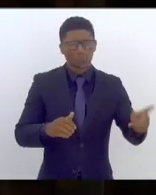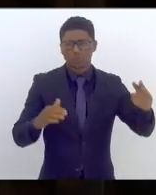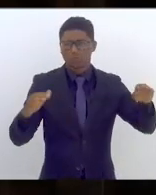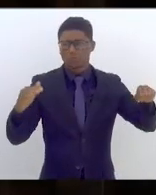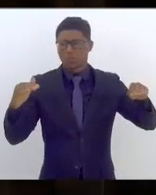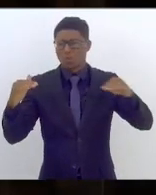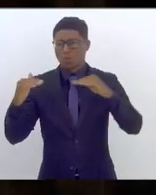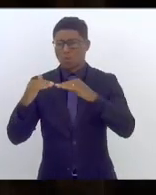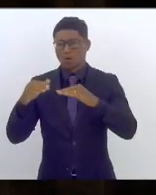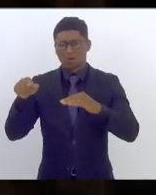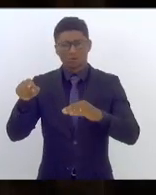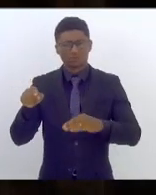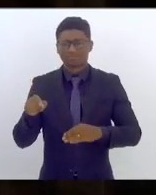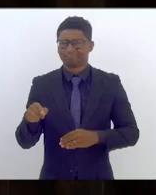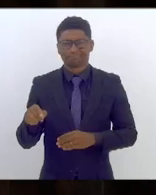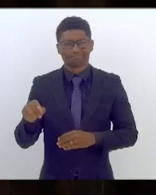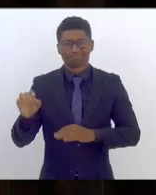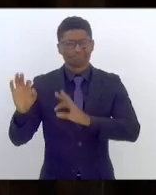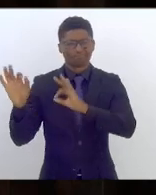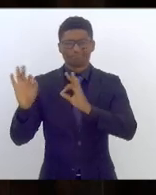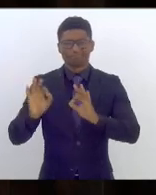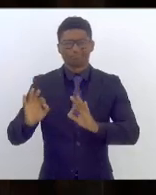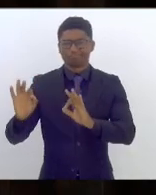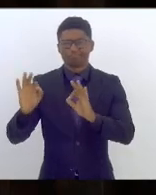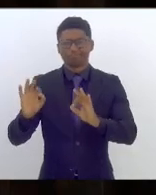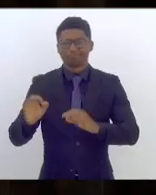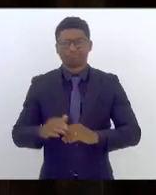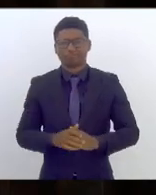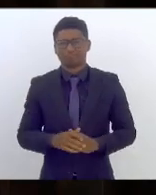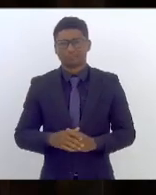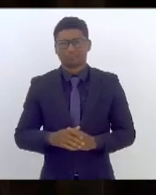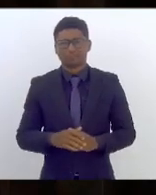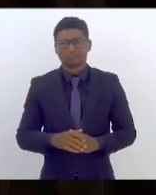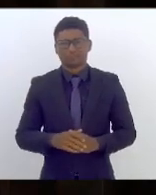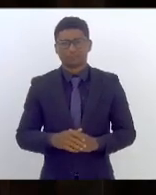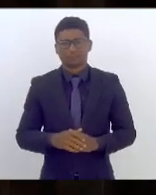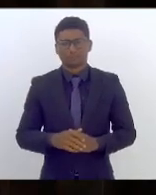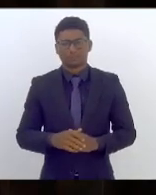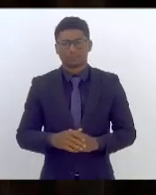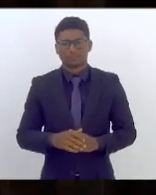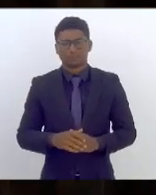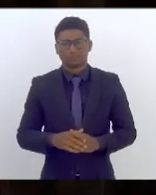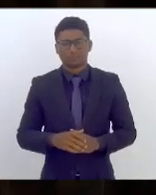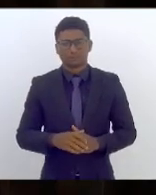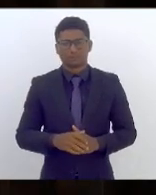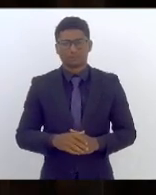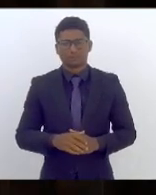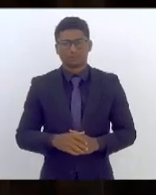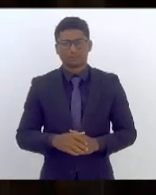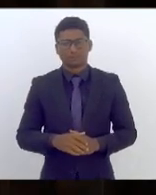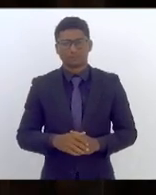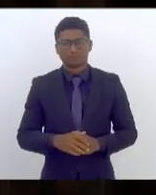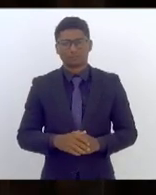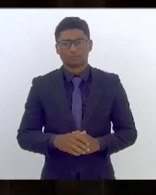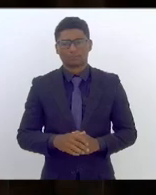Siciliano nem perto do André Siciliano Eu Sou um admirador dele de modo que